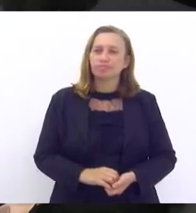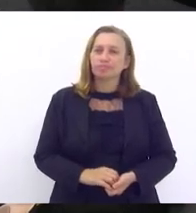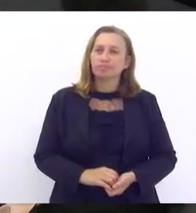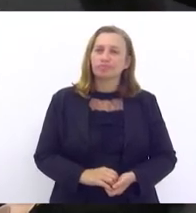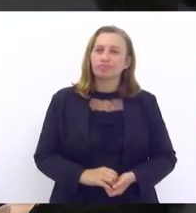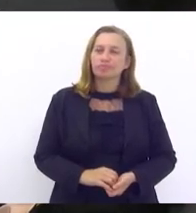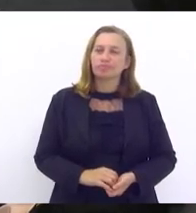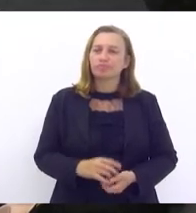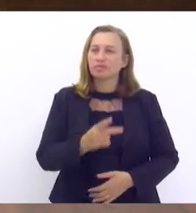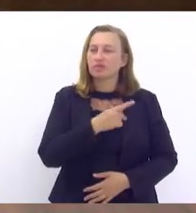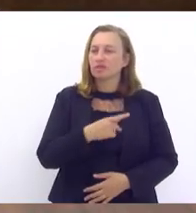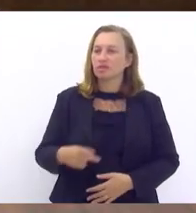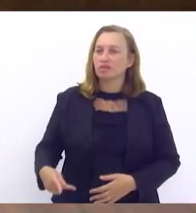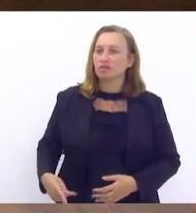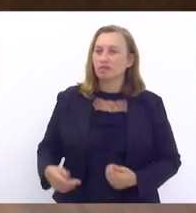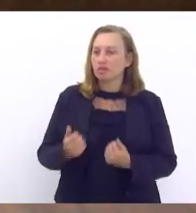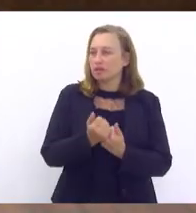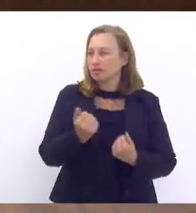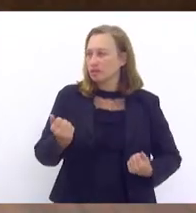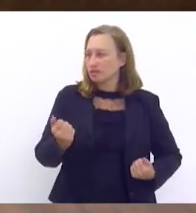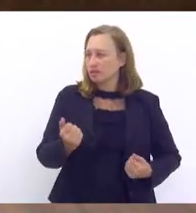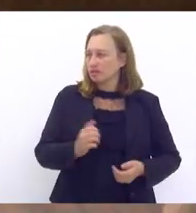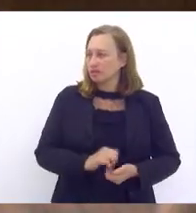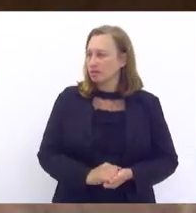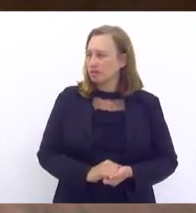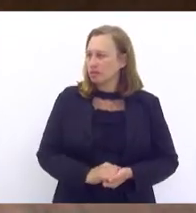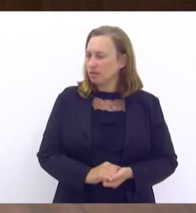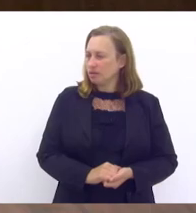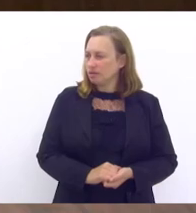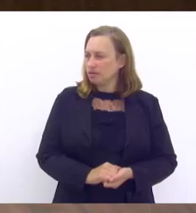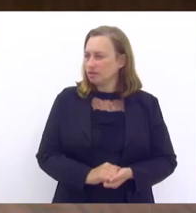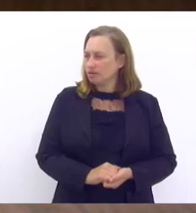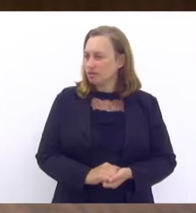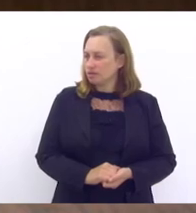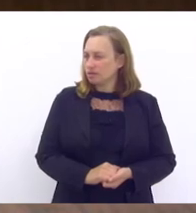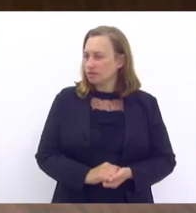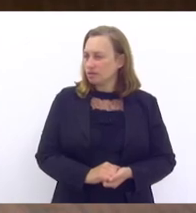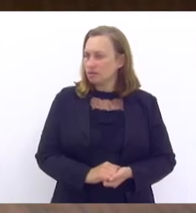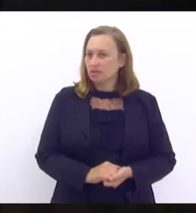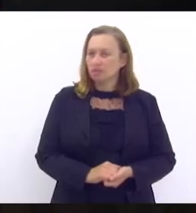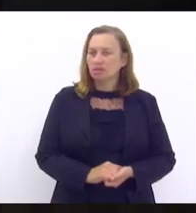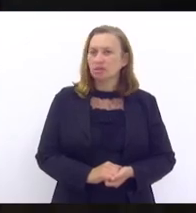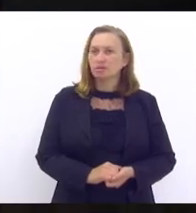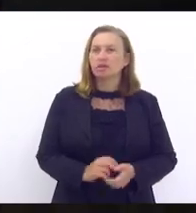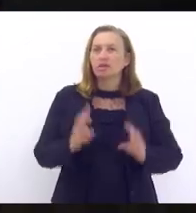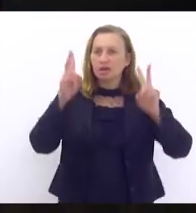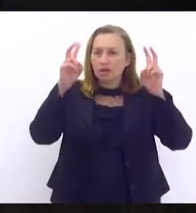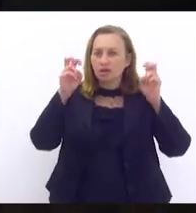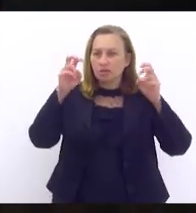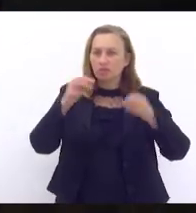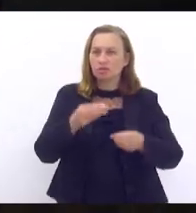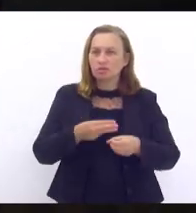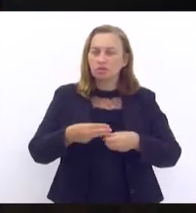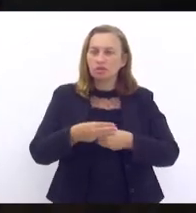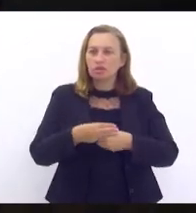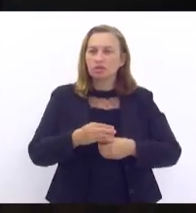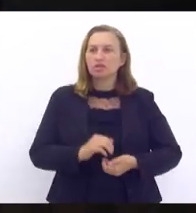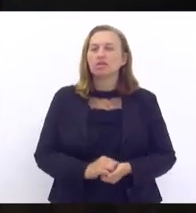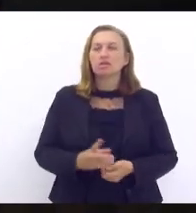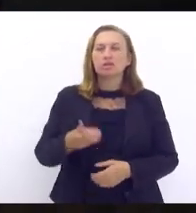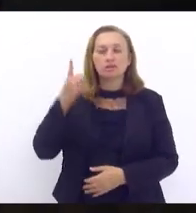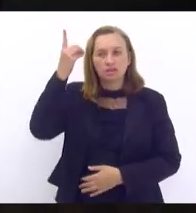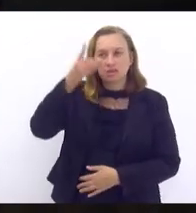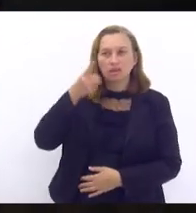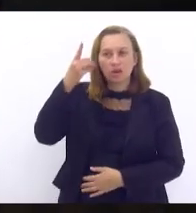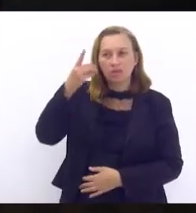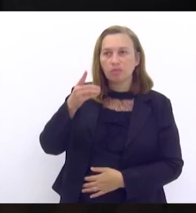Nossa vice-presidente. Parecer favorável. Muito obrigado. Pela Comissão de Assuntos Municipais, deputado Renato